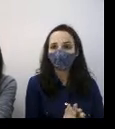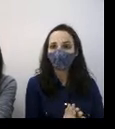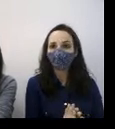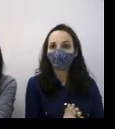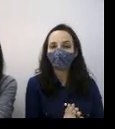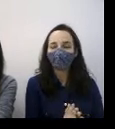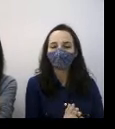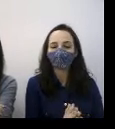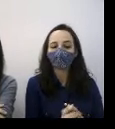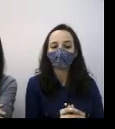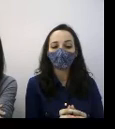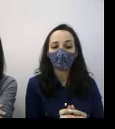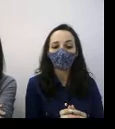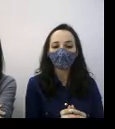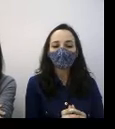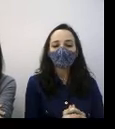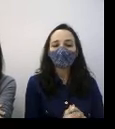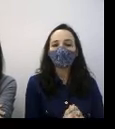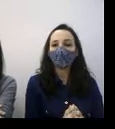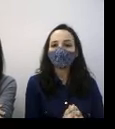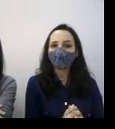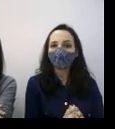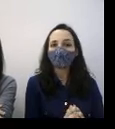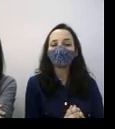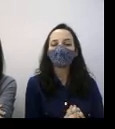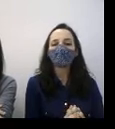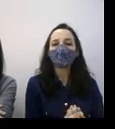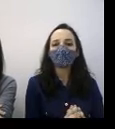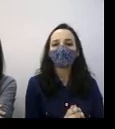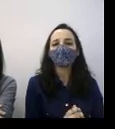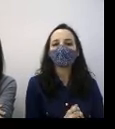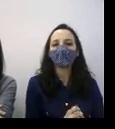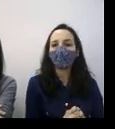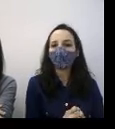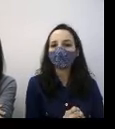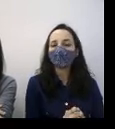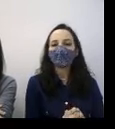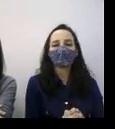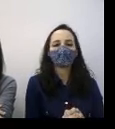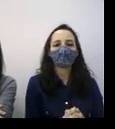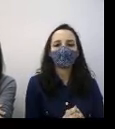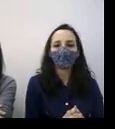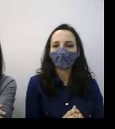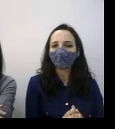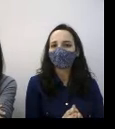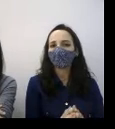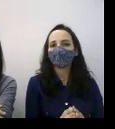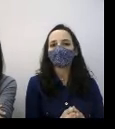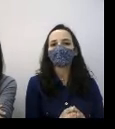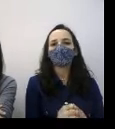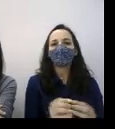aí intelectual, uma inibição intelectual. Então, olha só, como tudo isso interfere na nossa